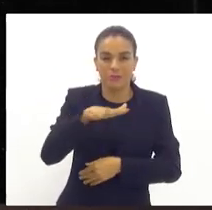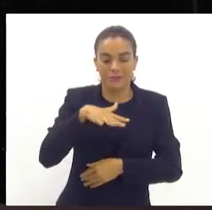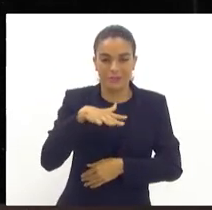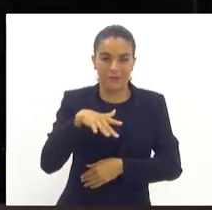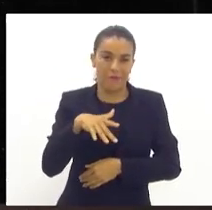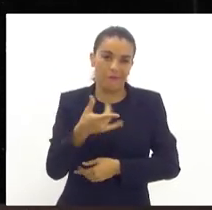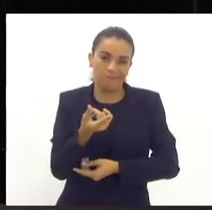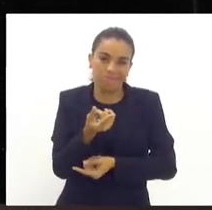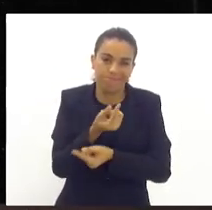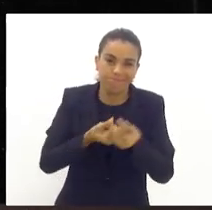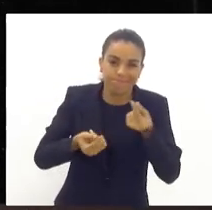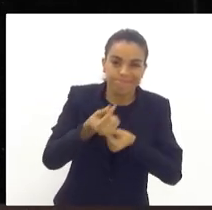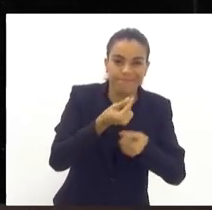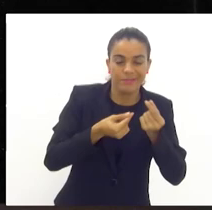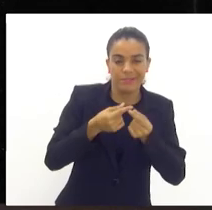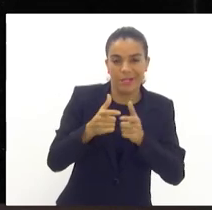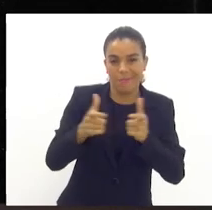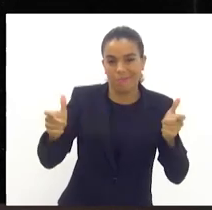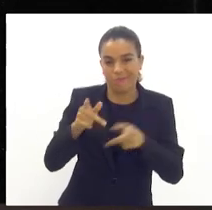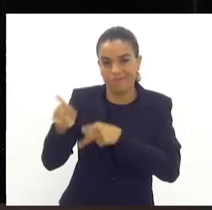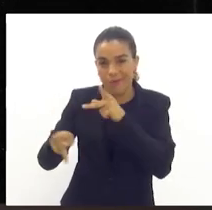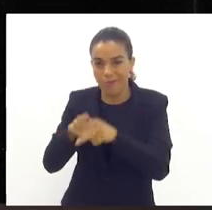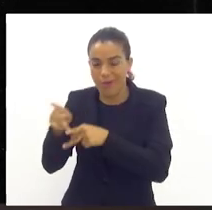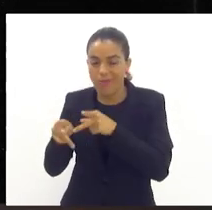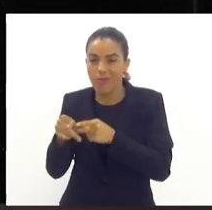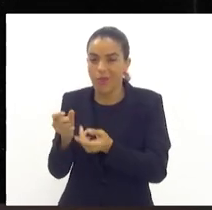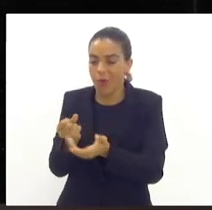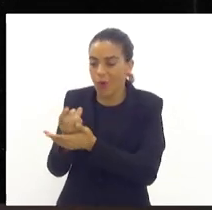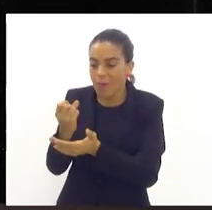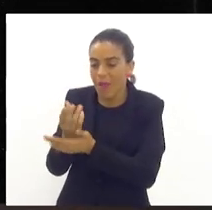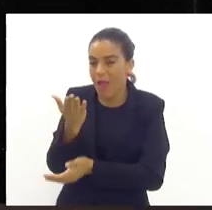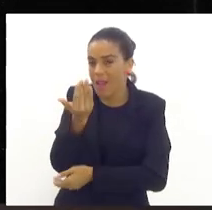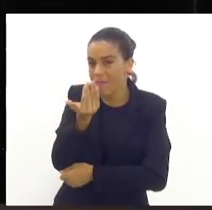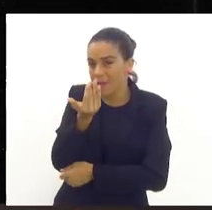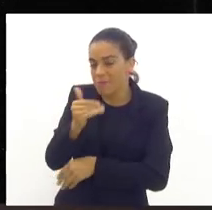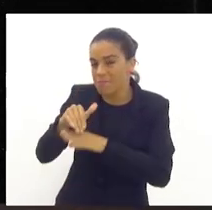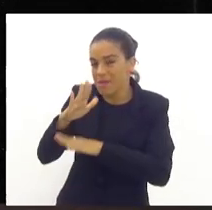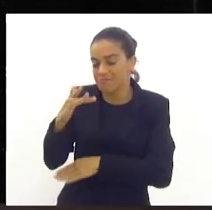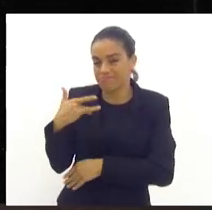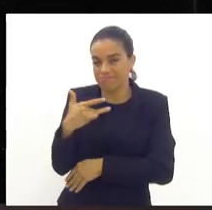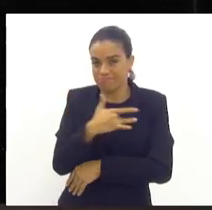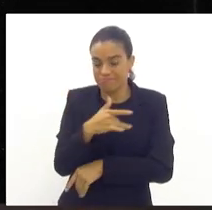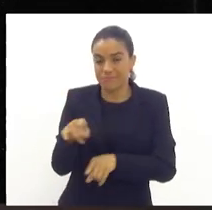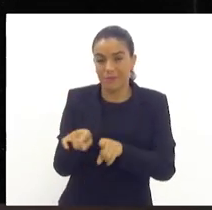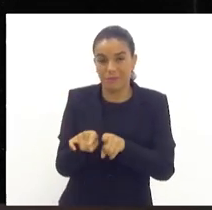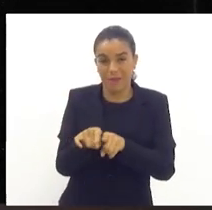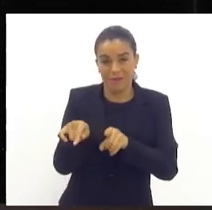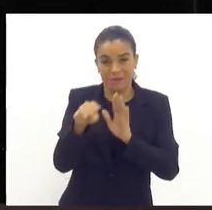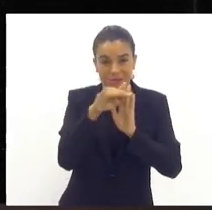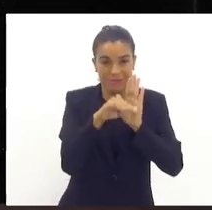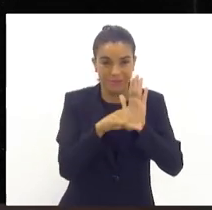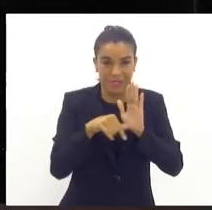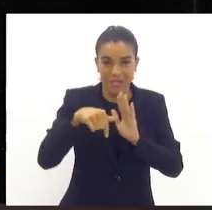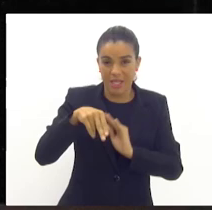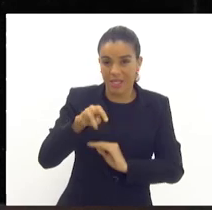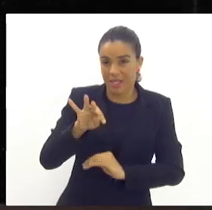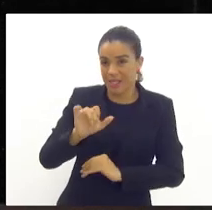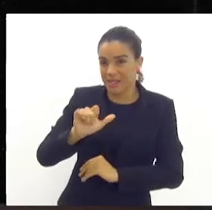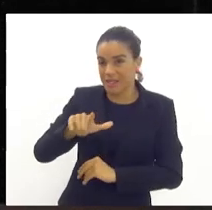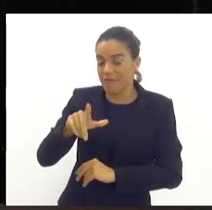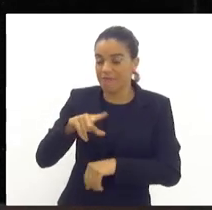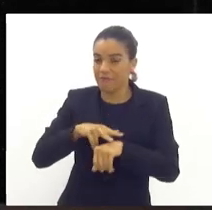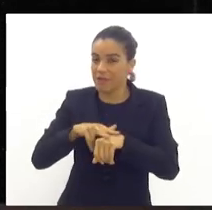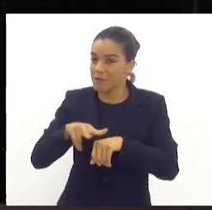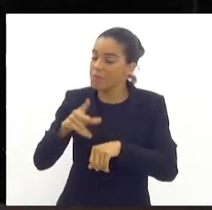na alimentação, né, de consumir alimentos mais saudáveis, através desse programa Quintais Verdes poderá ter essa